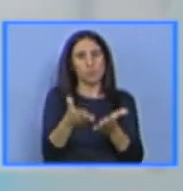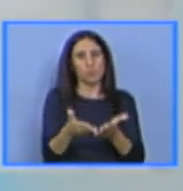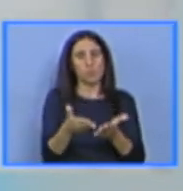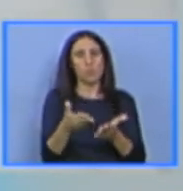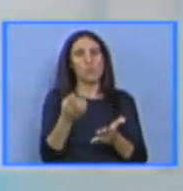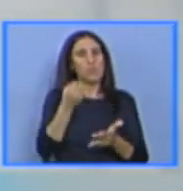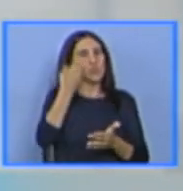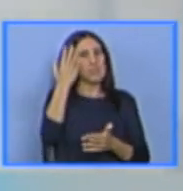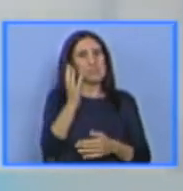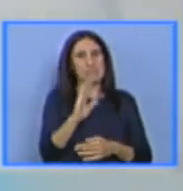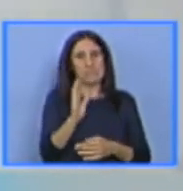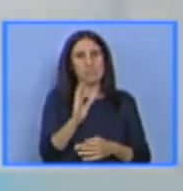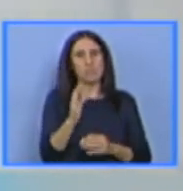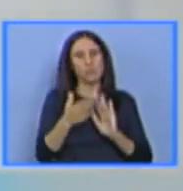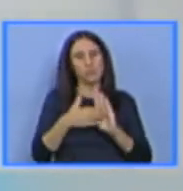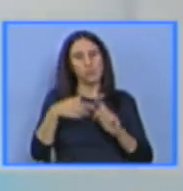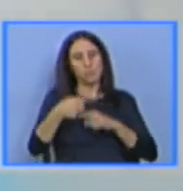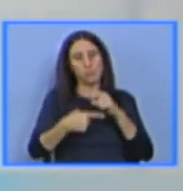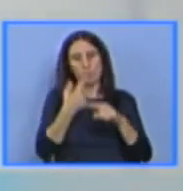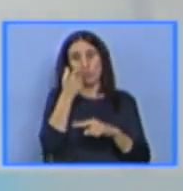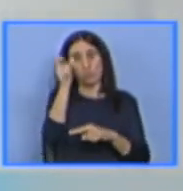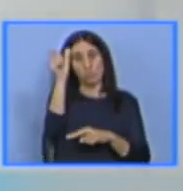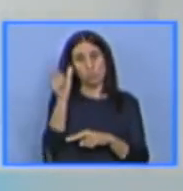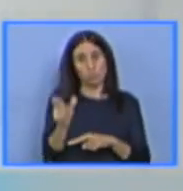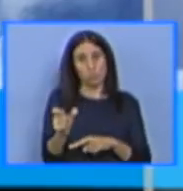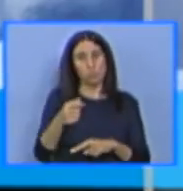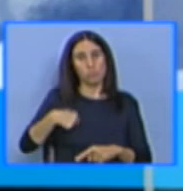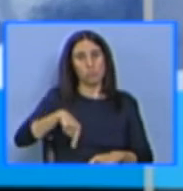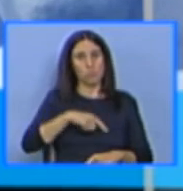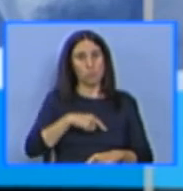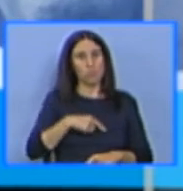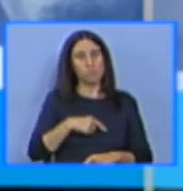deixar esquecer este testemunho, esta pessoa, e queremos